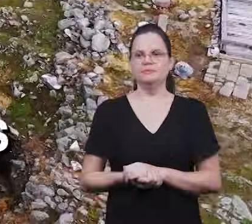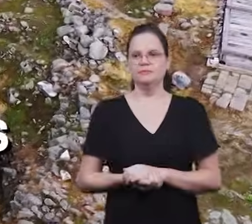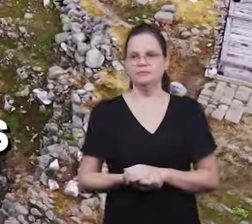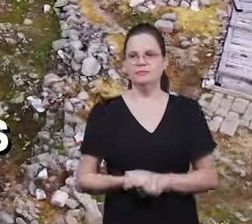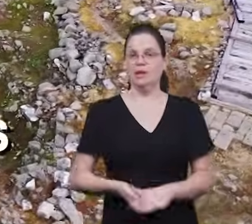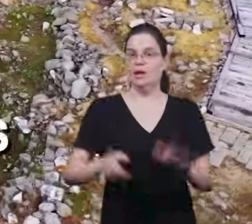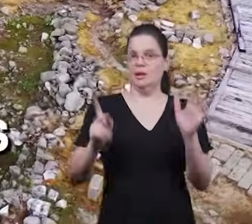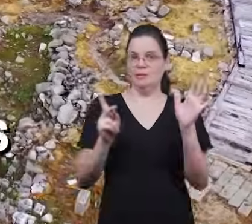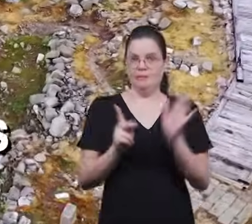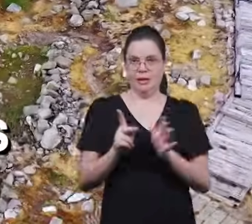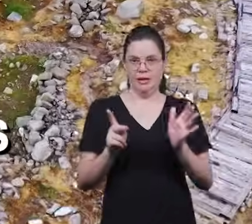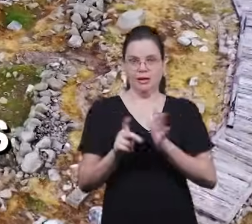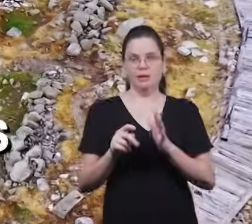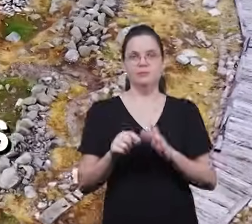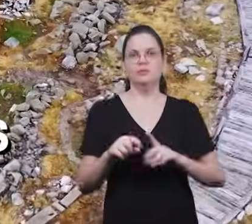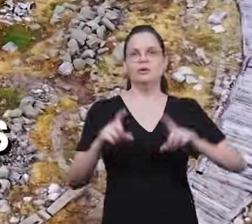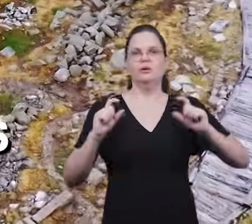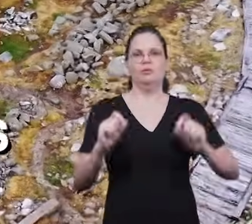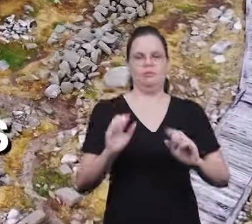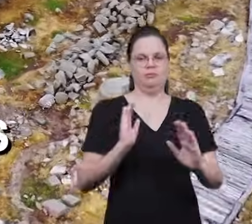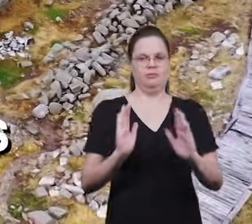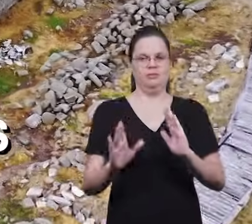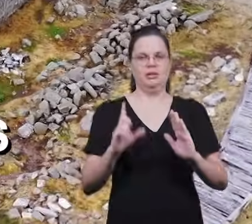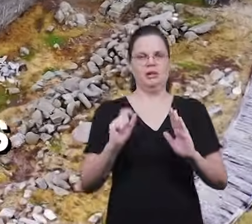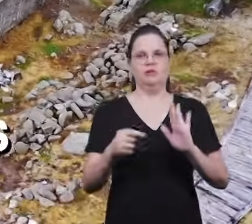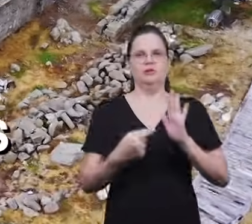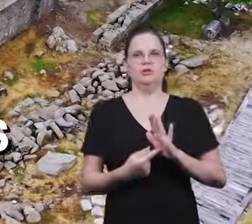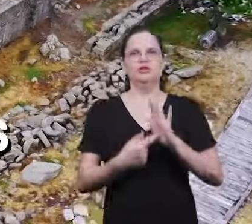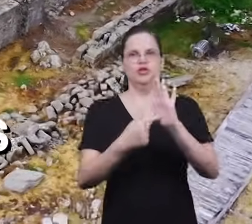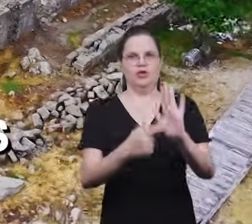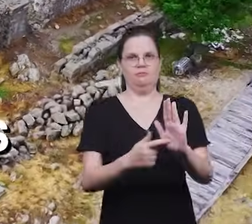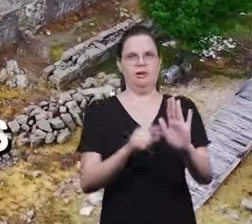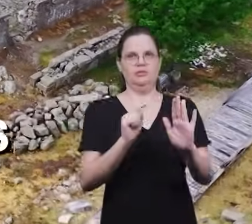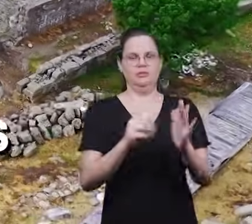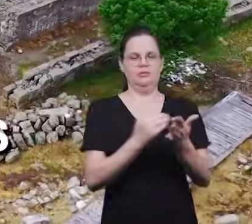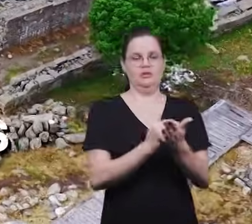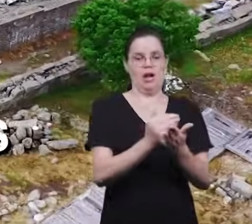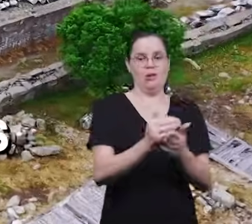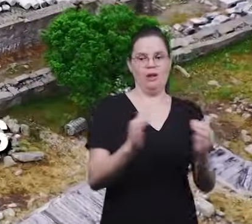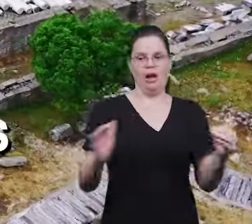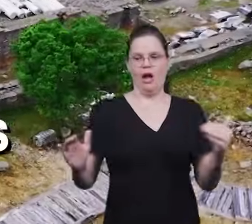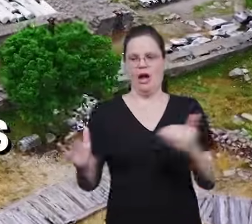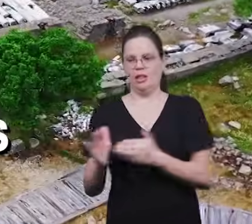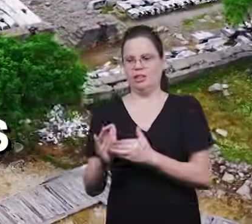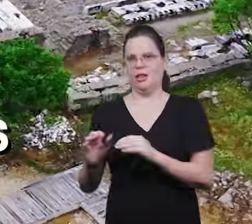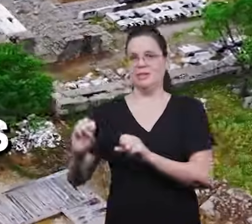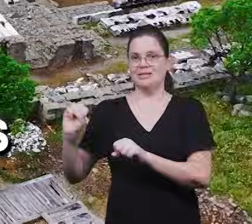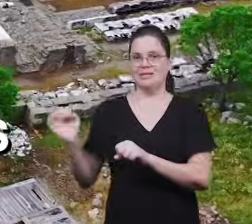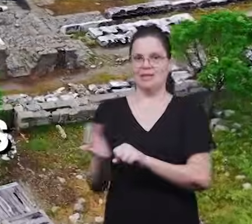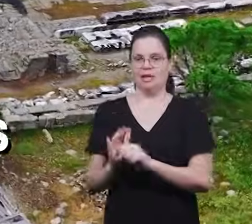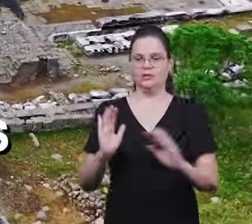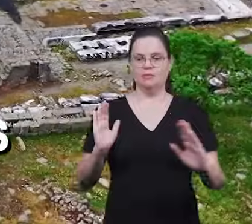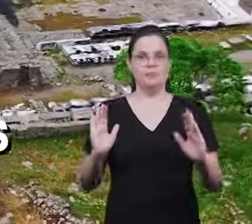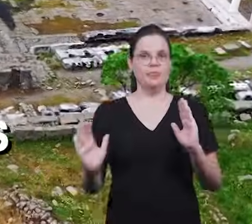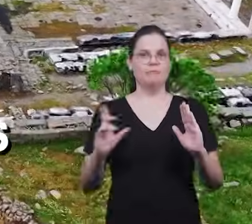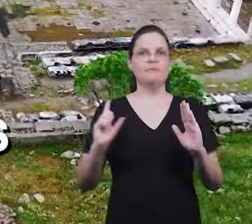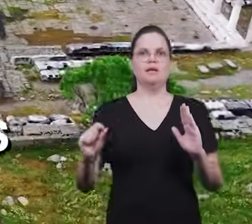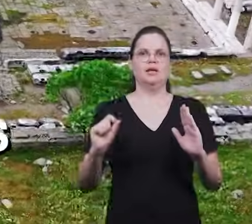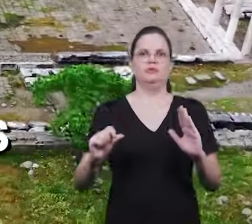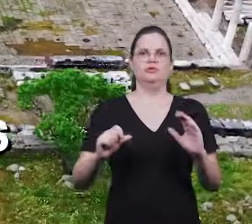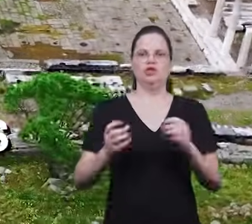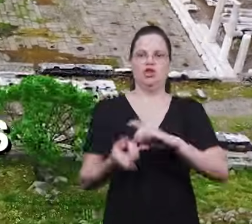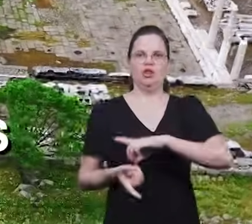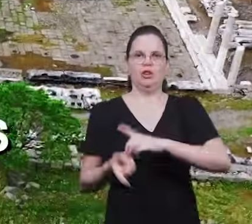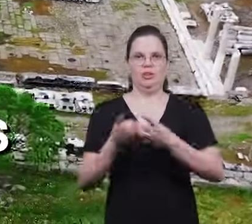vai mostrar agora, desde o início até Sardes, até o final, um período de transição. E até então,